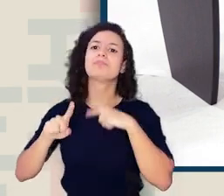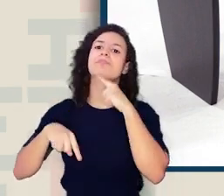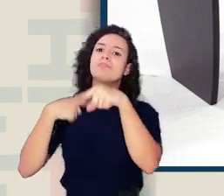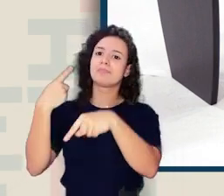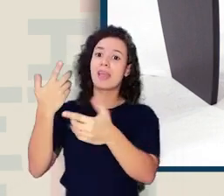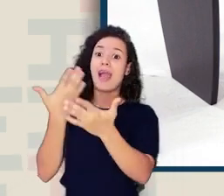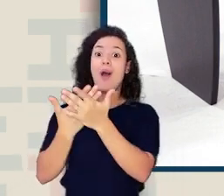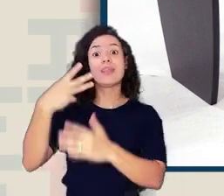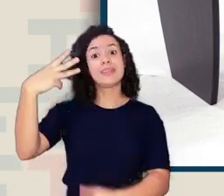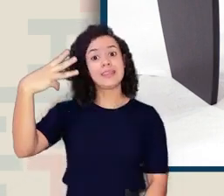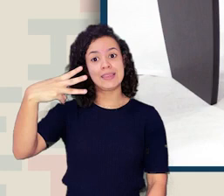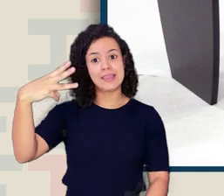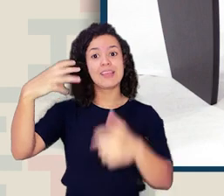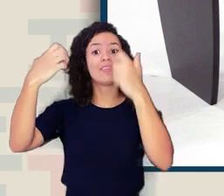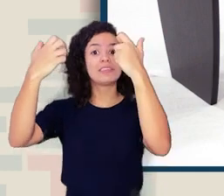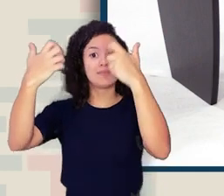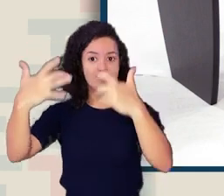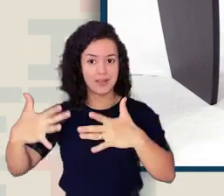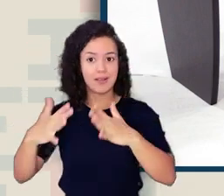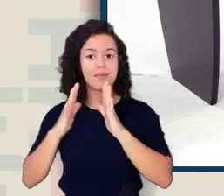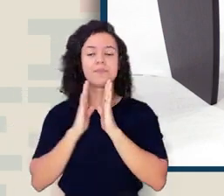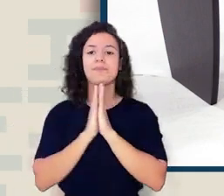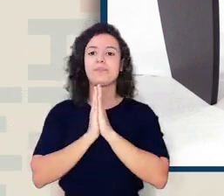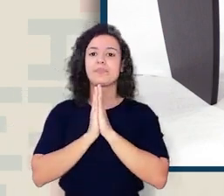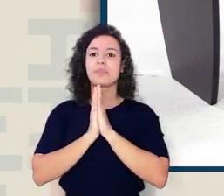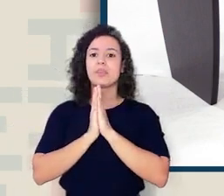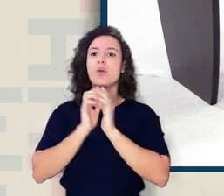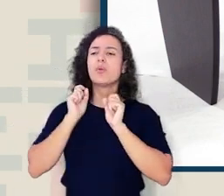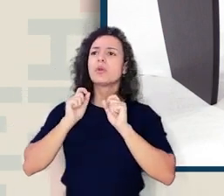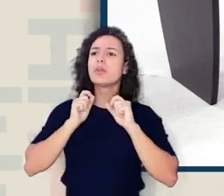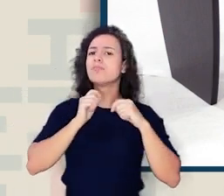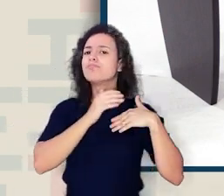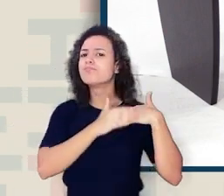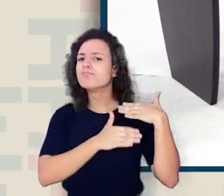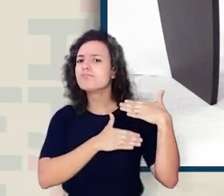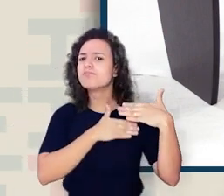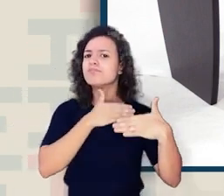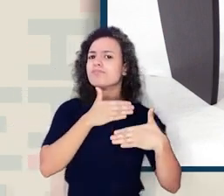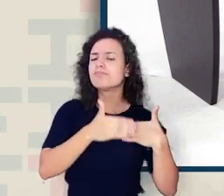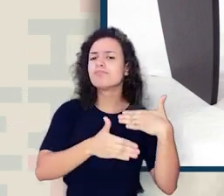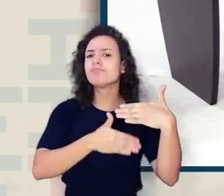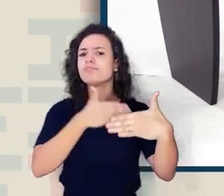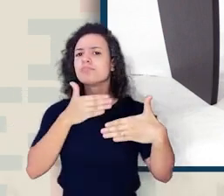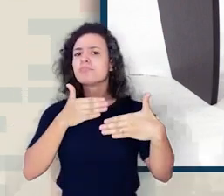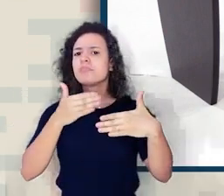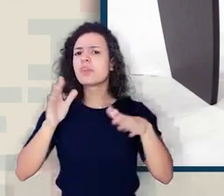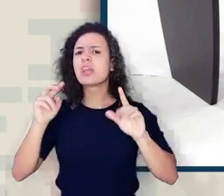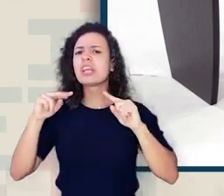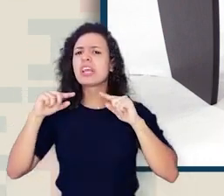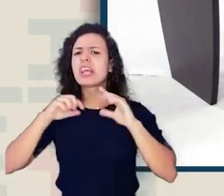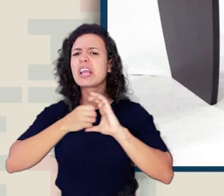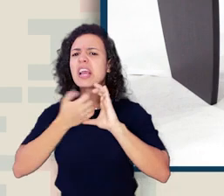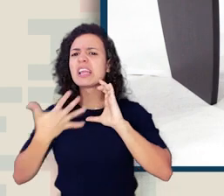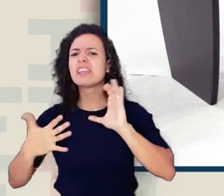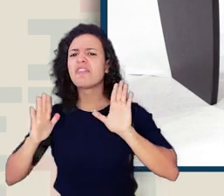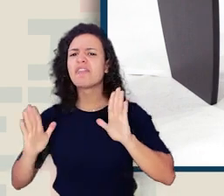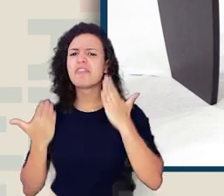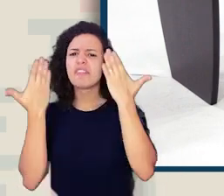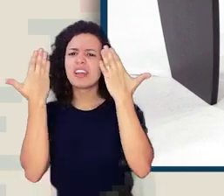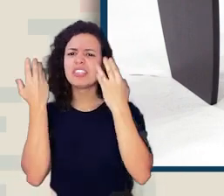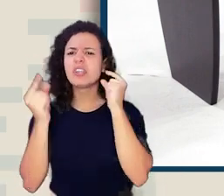vamos explicar isso no terceiro módulo. O que está atrás desse andamento que se caracteriza como